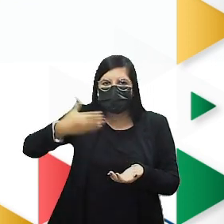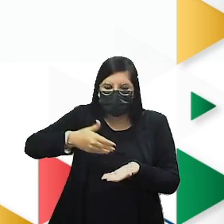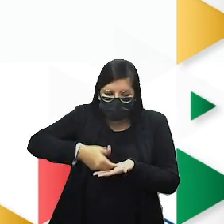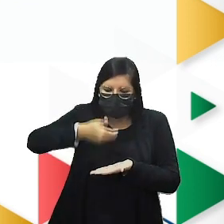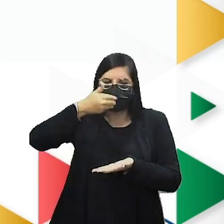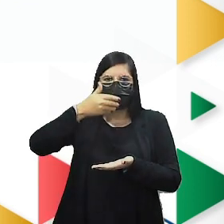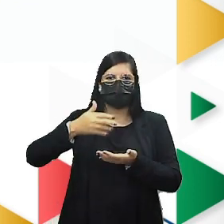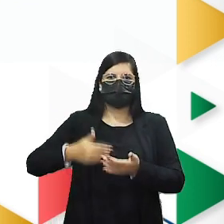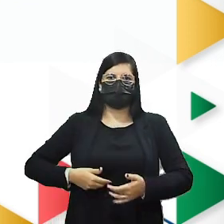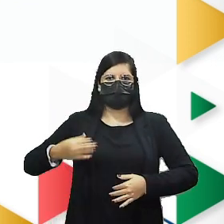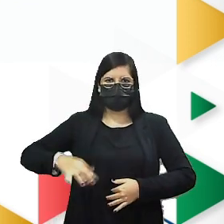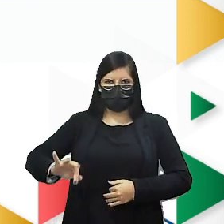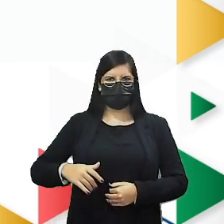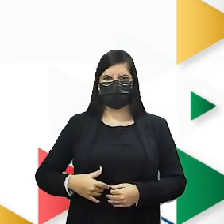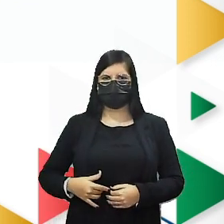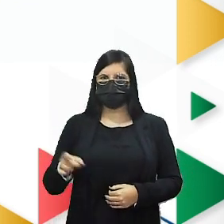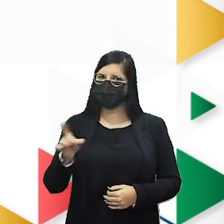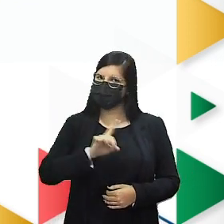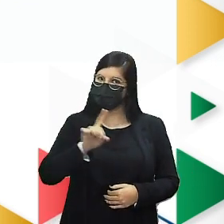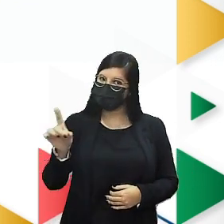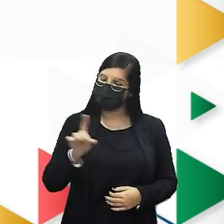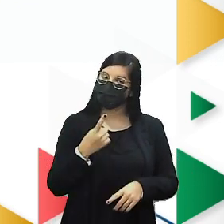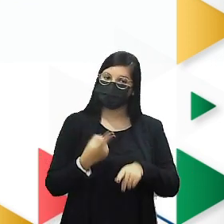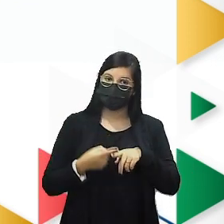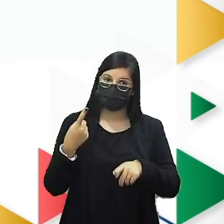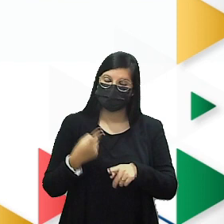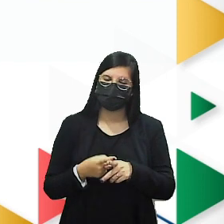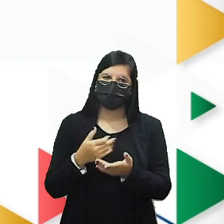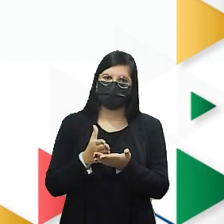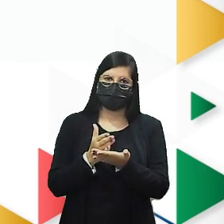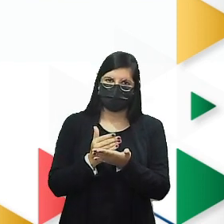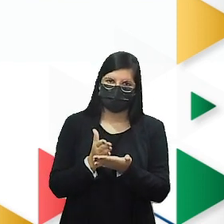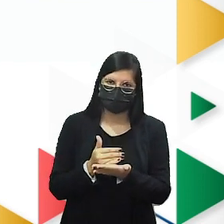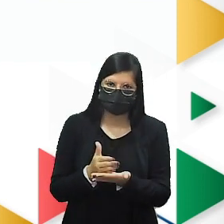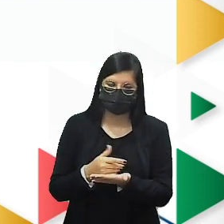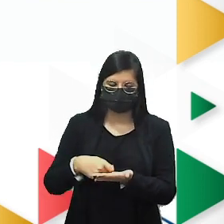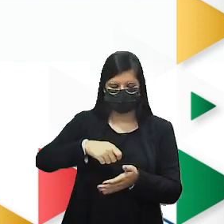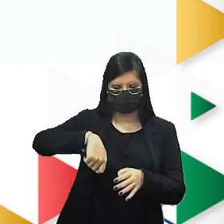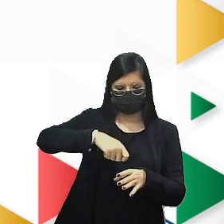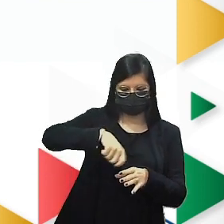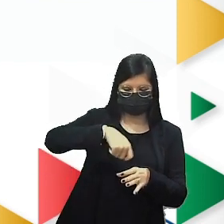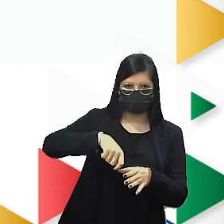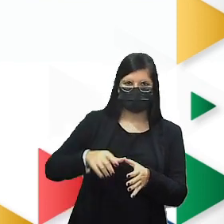não dá dor de barriga. É porque eles faziam bolo, as crianças, né, como a gente,